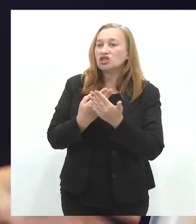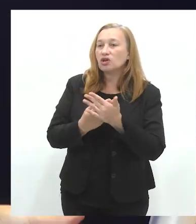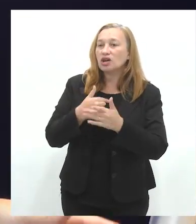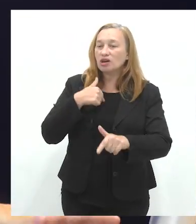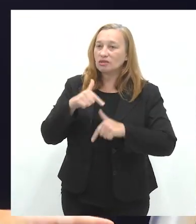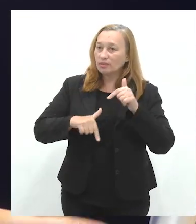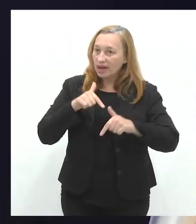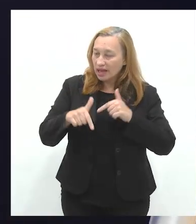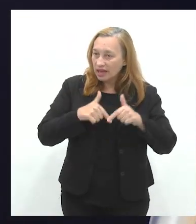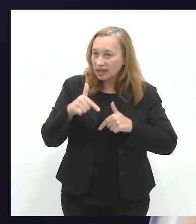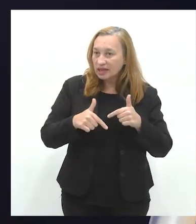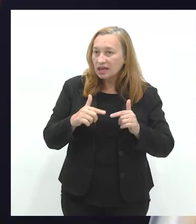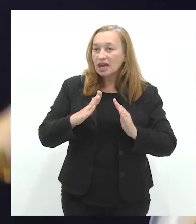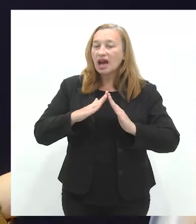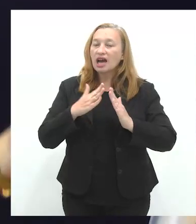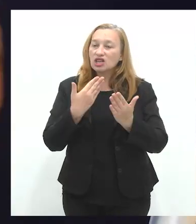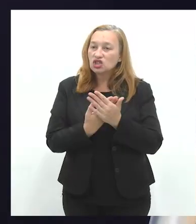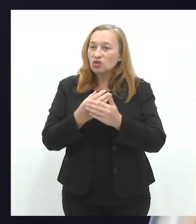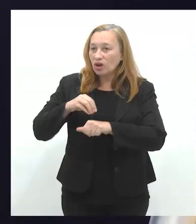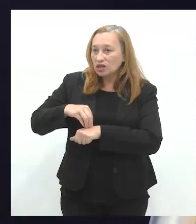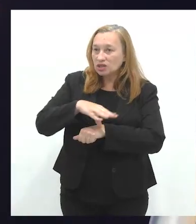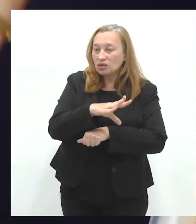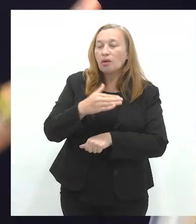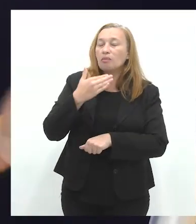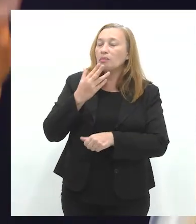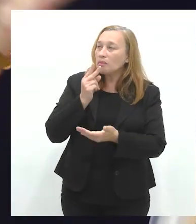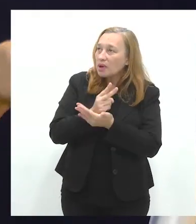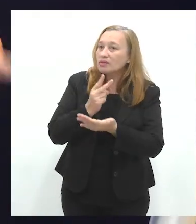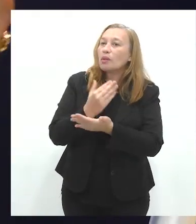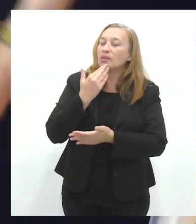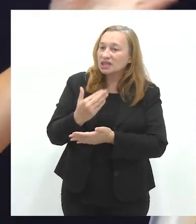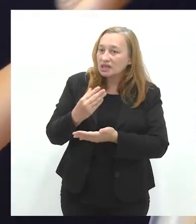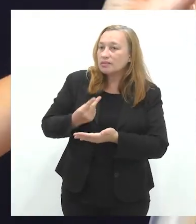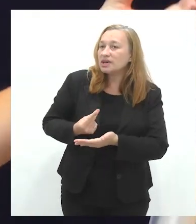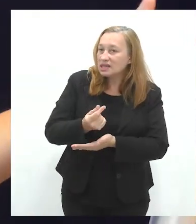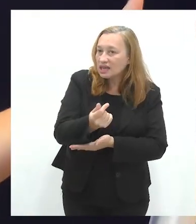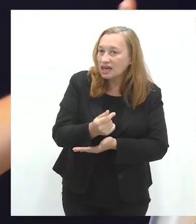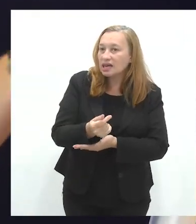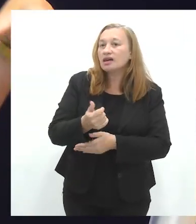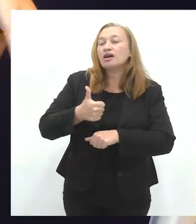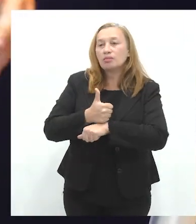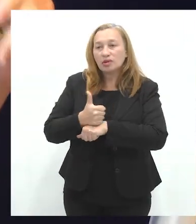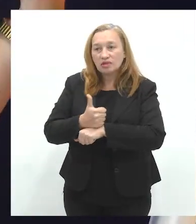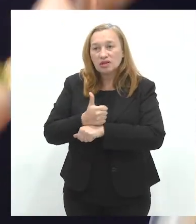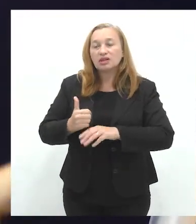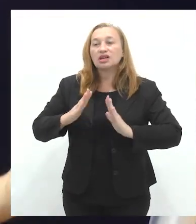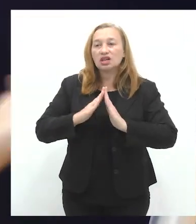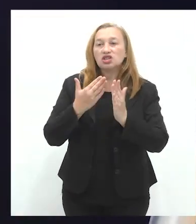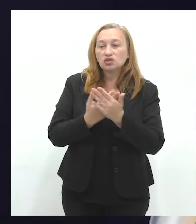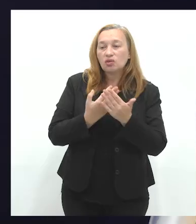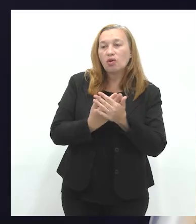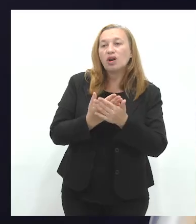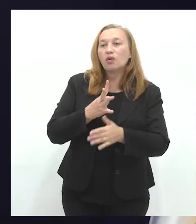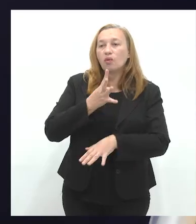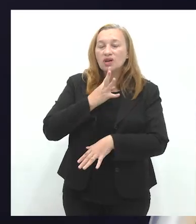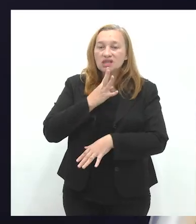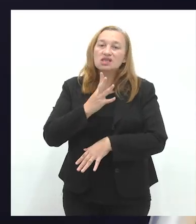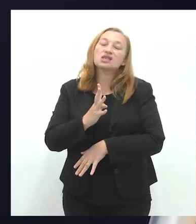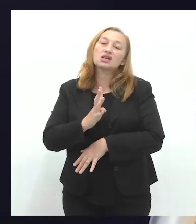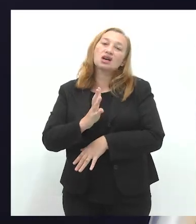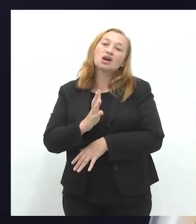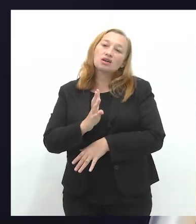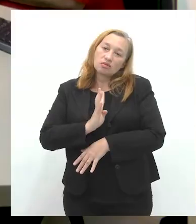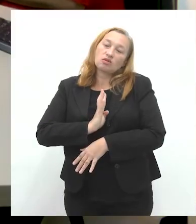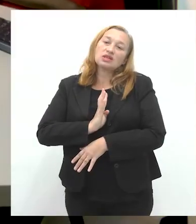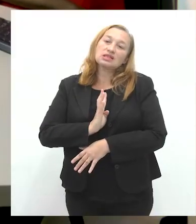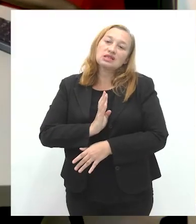que eu trabalhei. Assim, a escola me indicou, mesmo eu pedindo demissão, saindo uma profissional da escola que conhecia meu trabalho me indicou. Que legal,